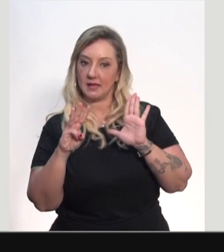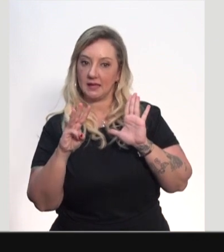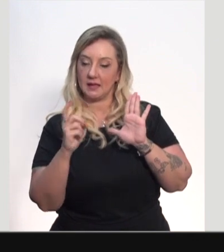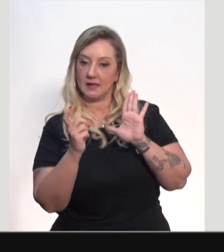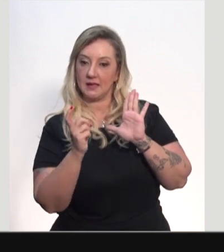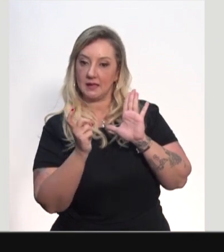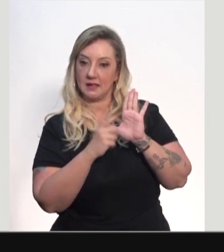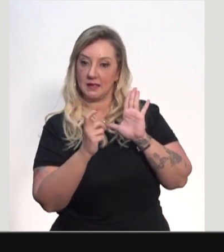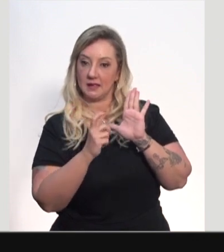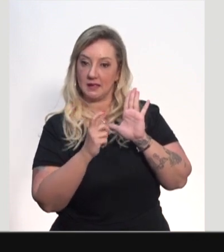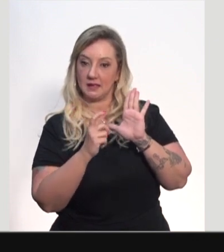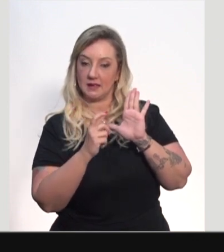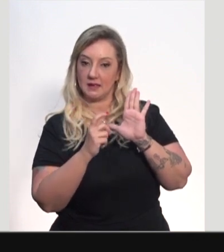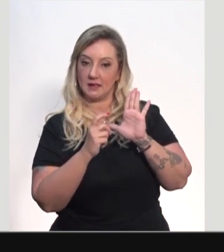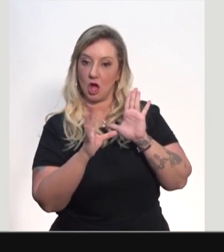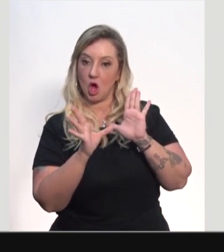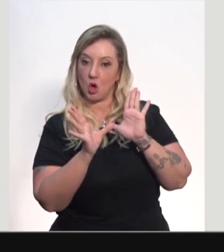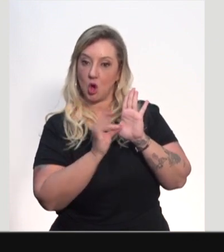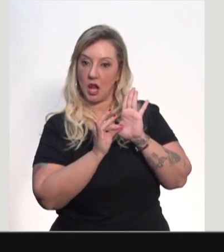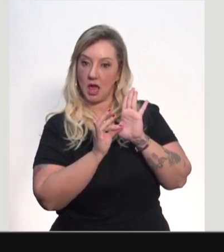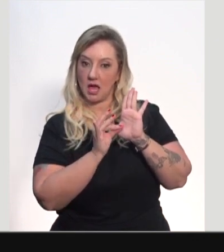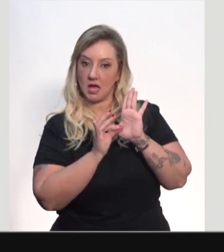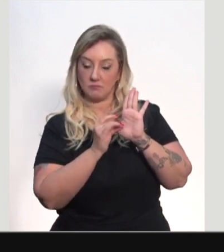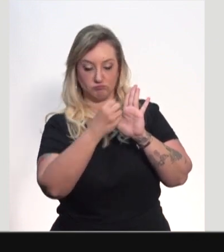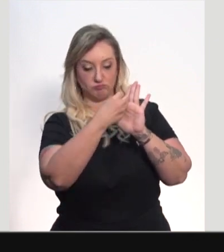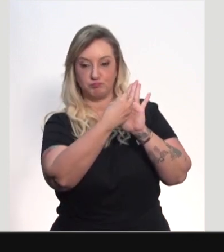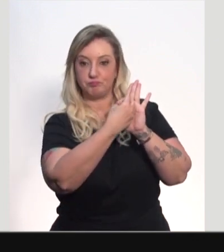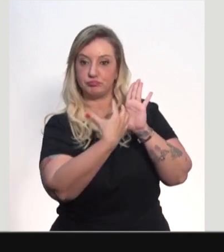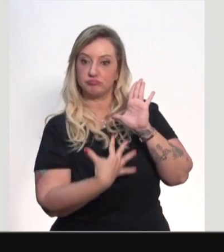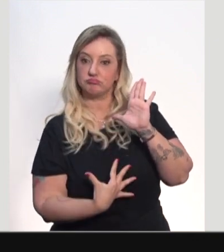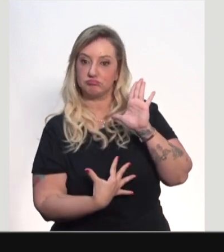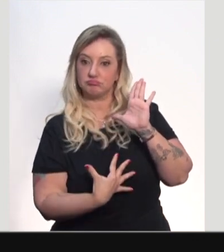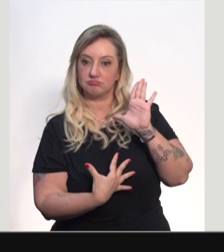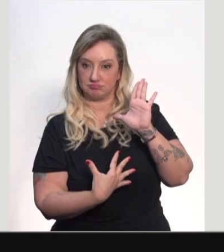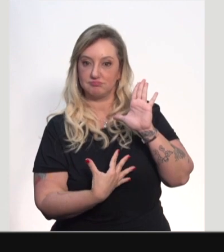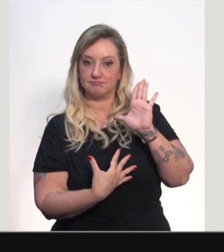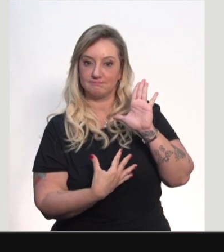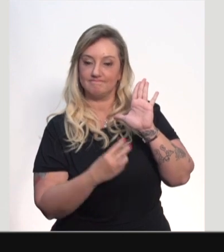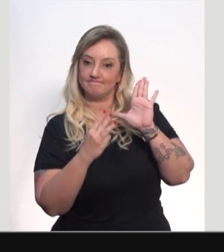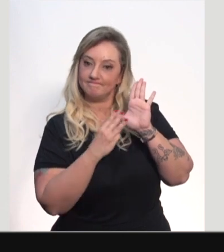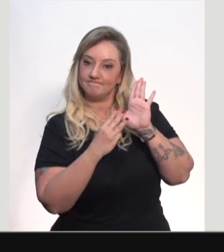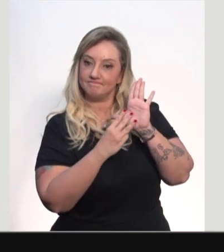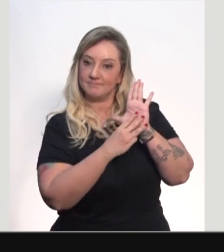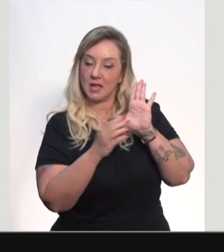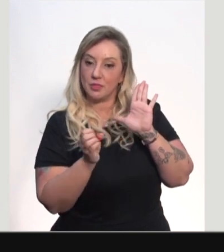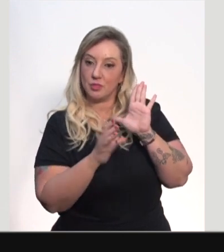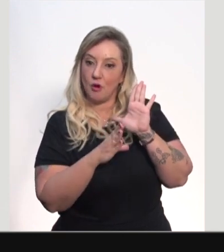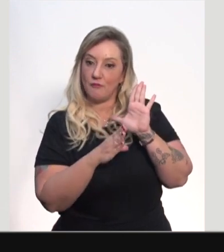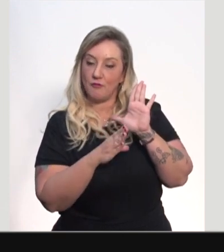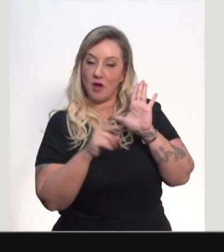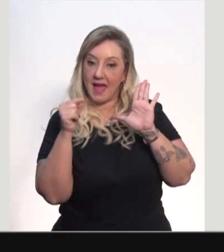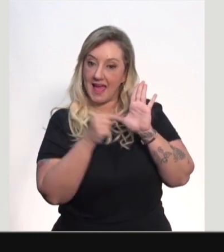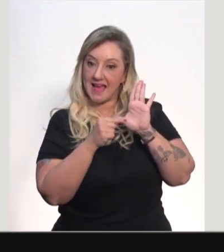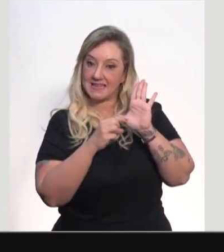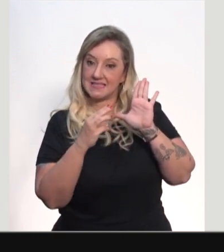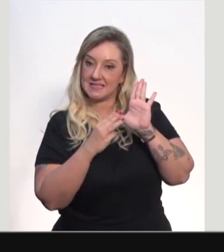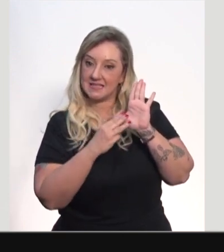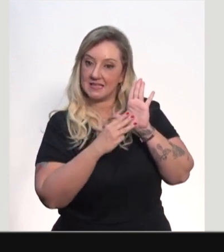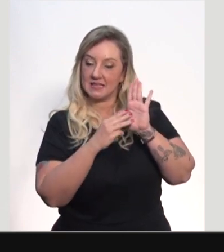todos os professores da área. Então, como que eu monto uma equipe no Teams com todos os professores? Pode ser que em algum momento eu tenha que falar por